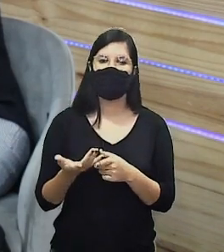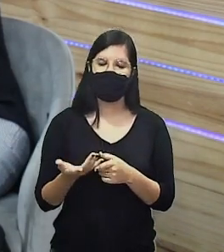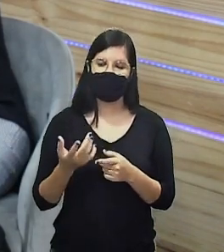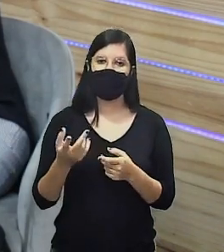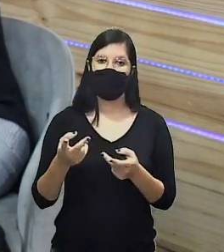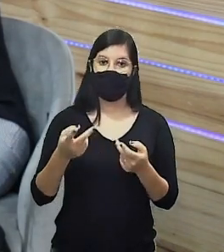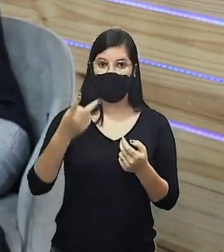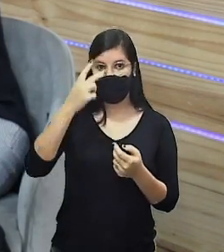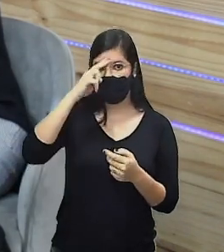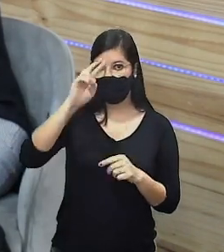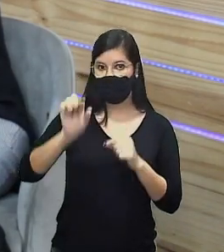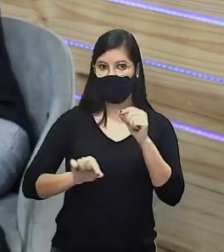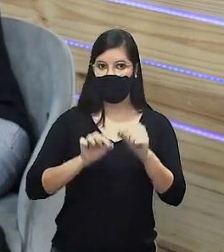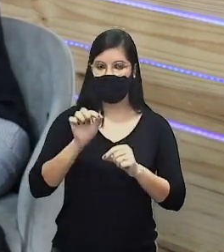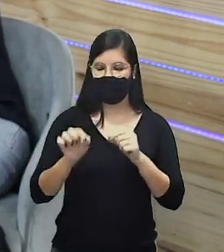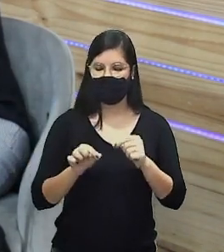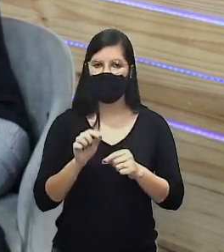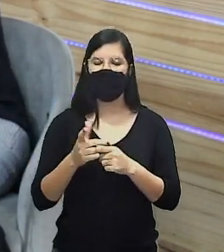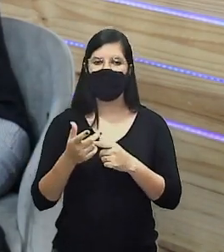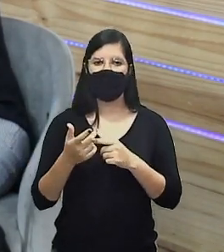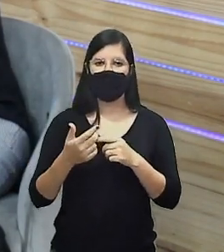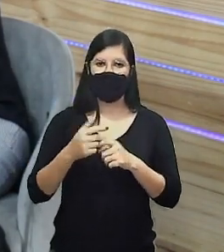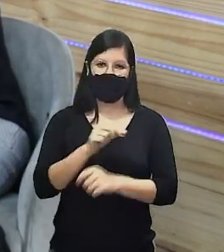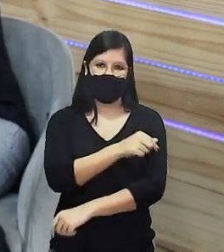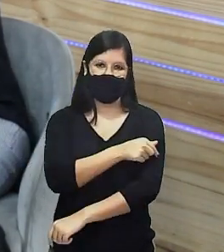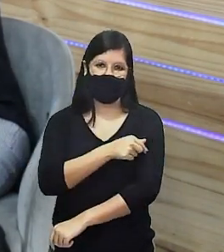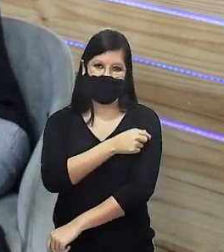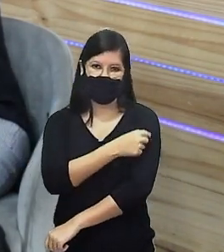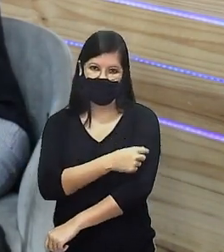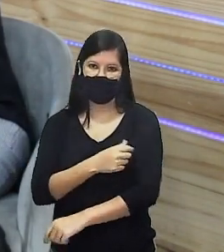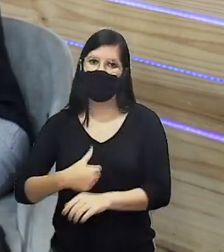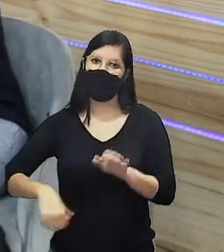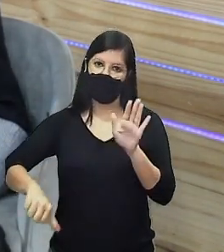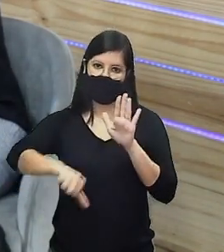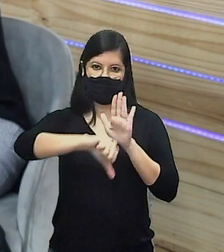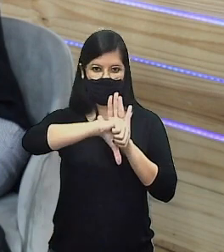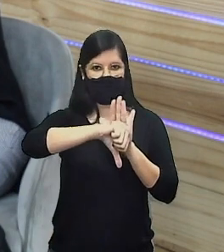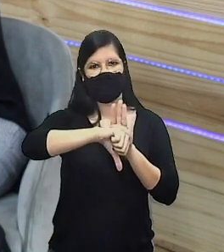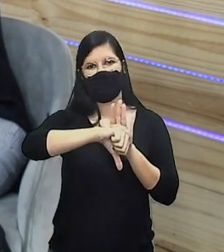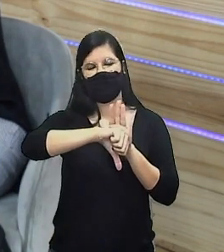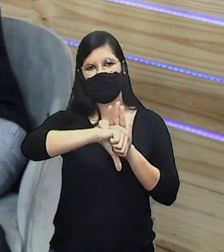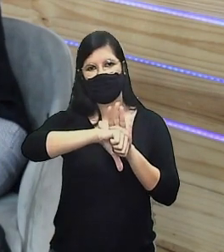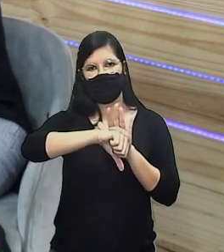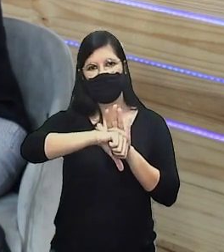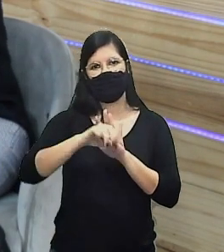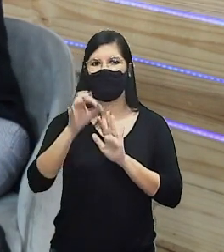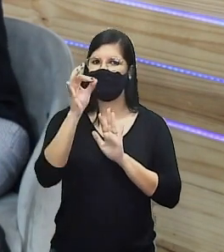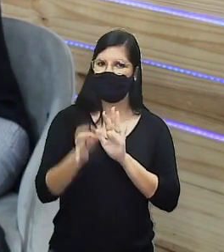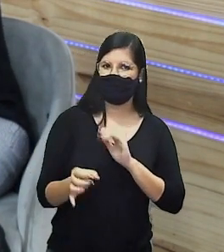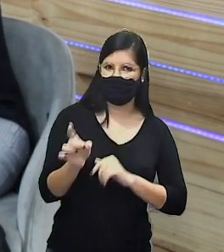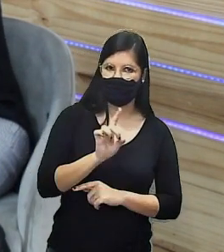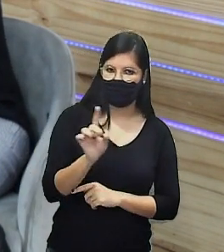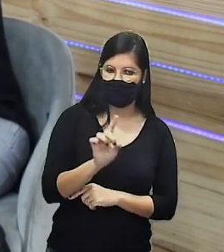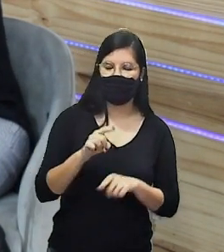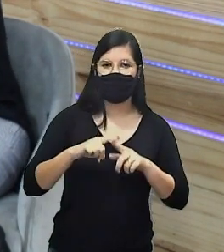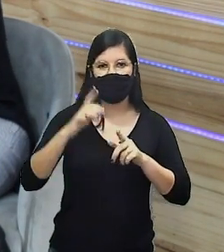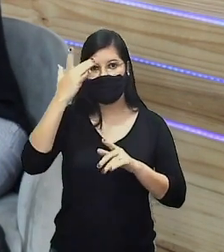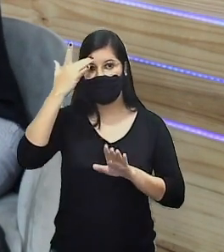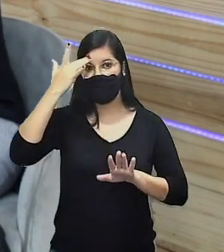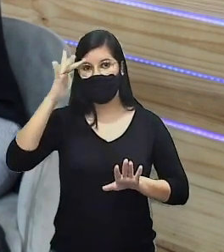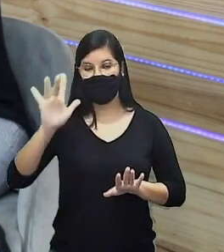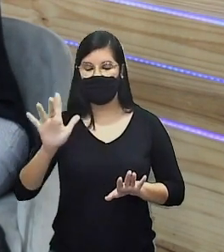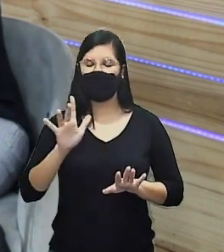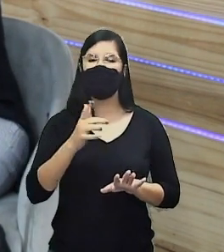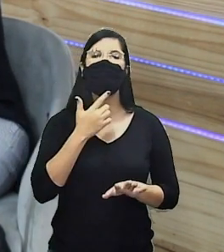bom a gente lembrar, né, que apologia ao nazismo é crime. É crime, não está certo. Mas a gente também não sabe